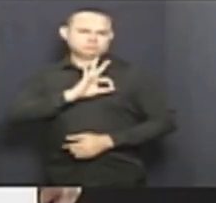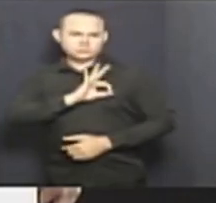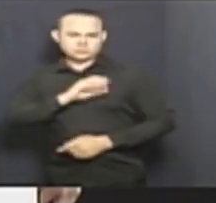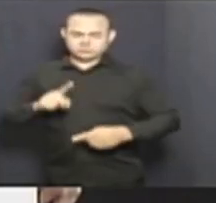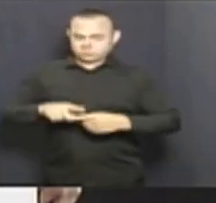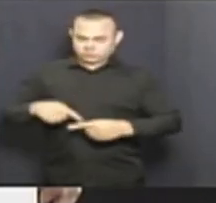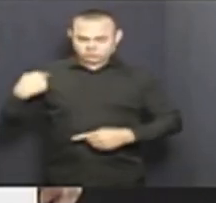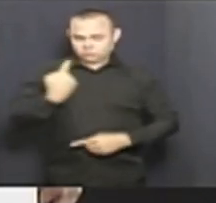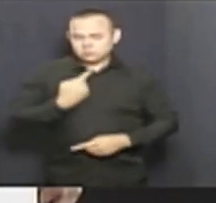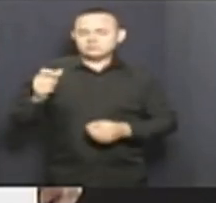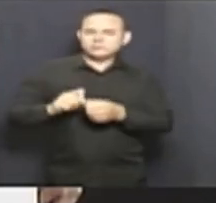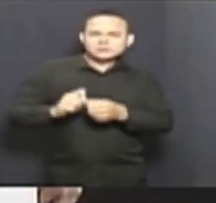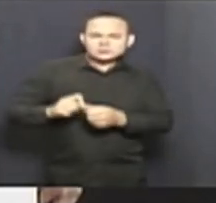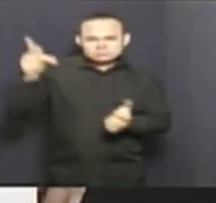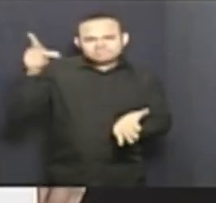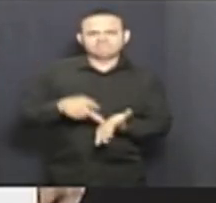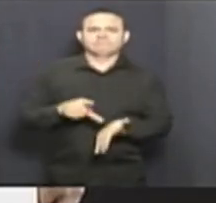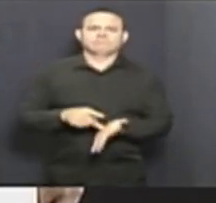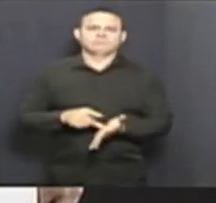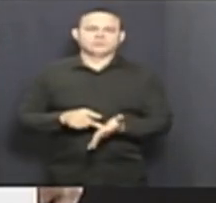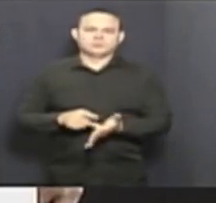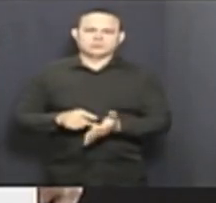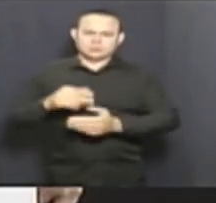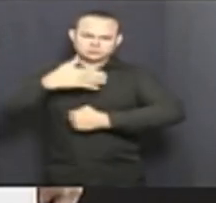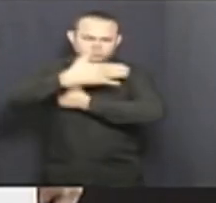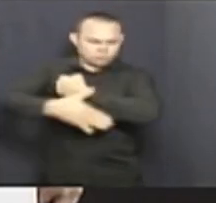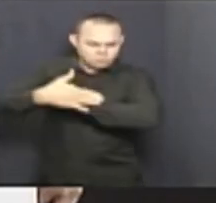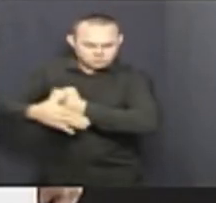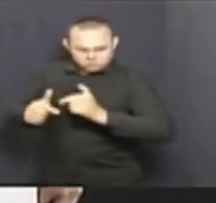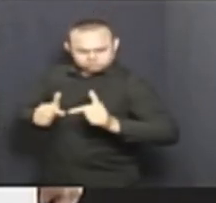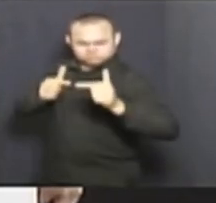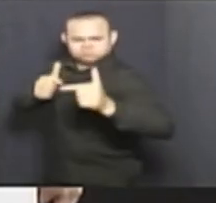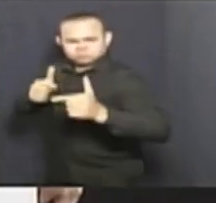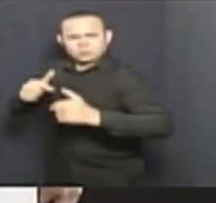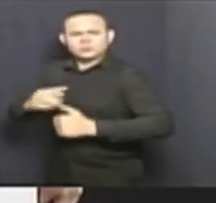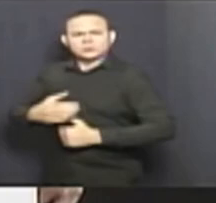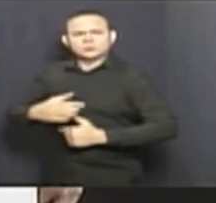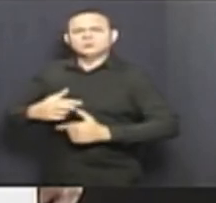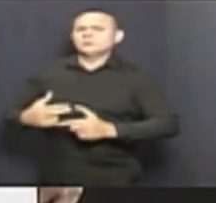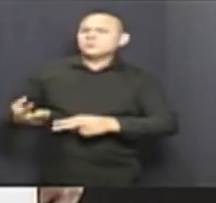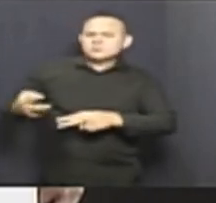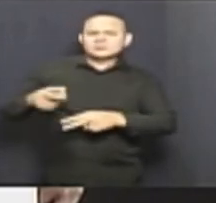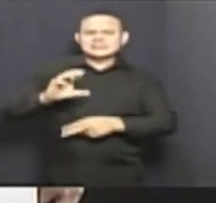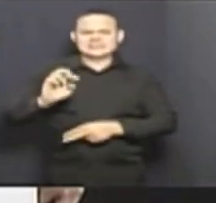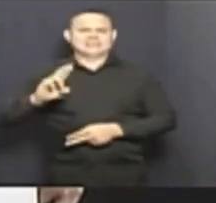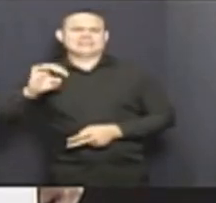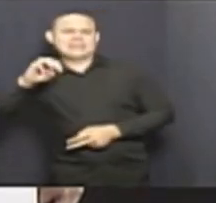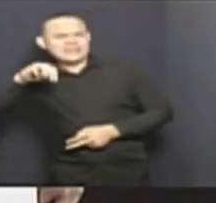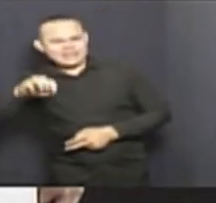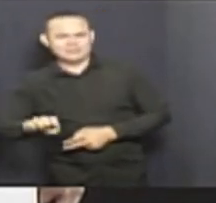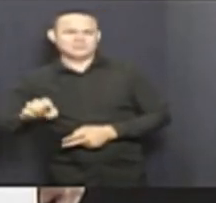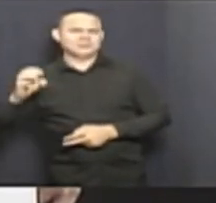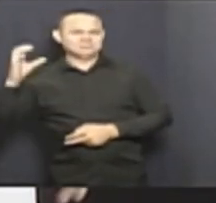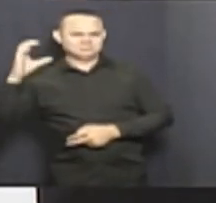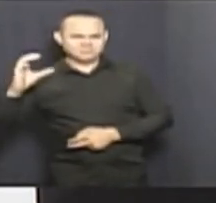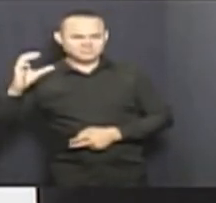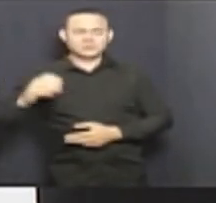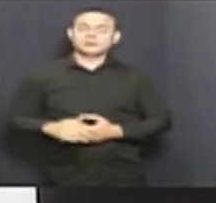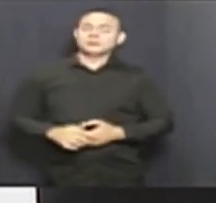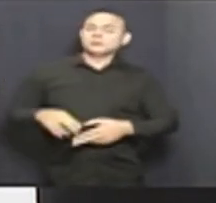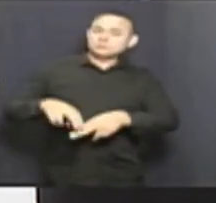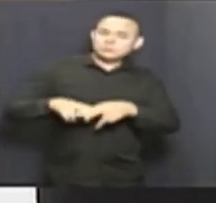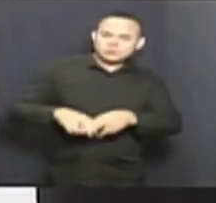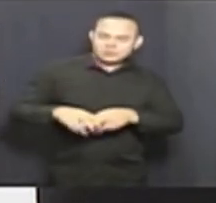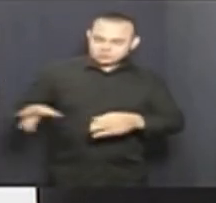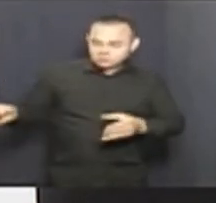gente possa de fato combater o crime estar à frente do crime e implantar tecnologias por